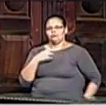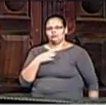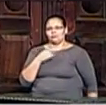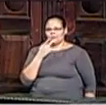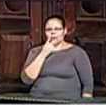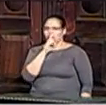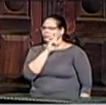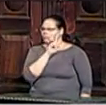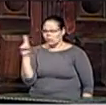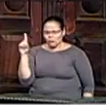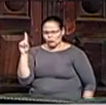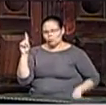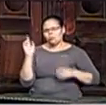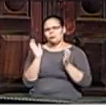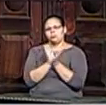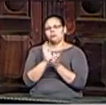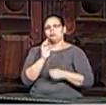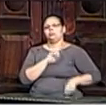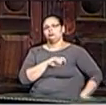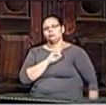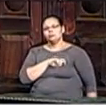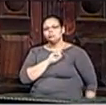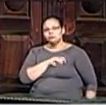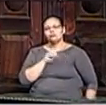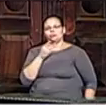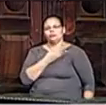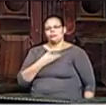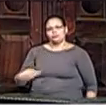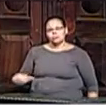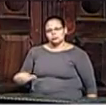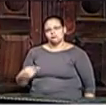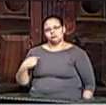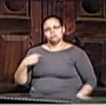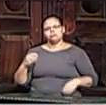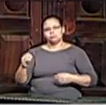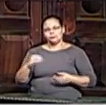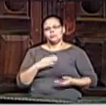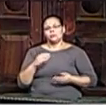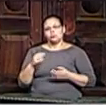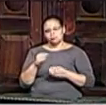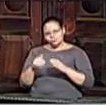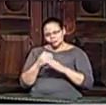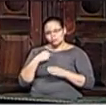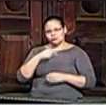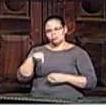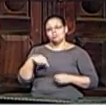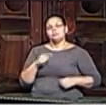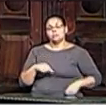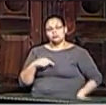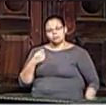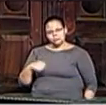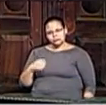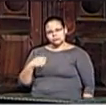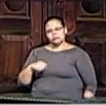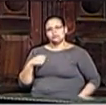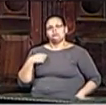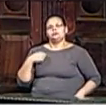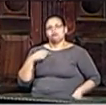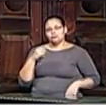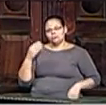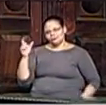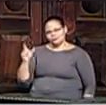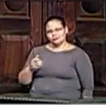dizer não ao pacote de maldade do senhor governador manda para esta casa, que o Poder Executivo tem que entender que nós